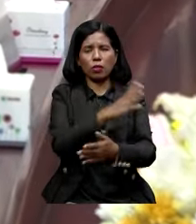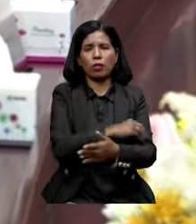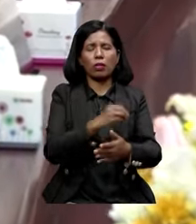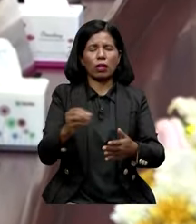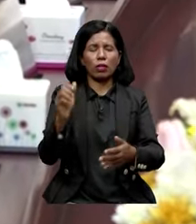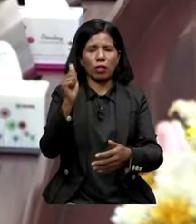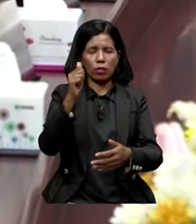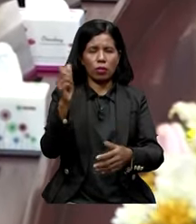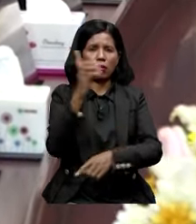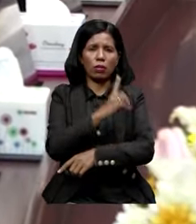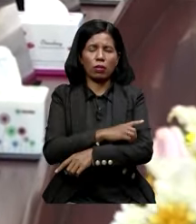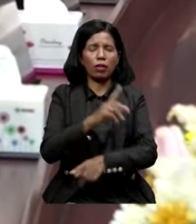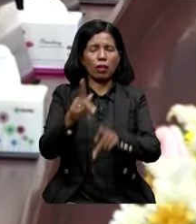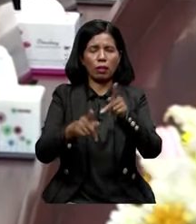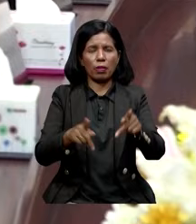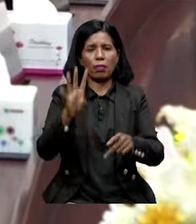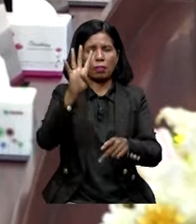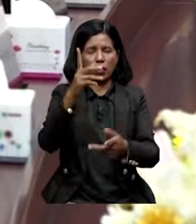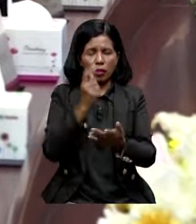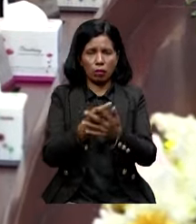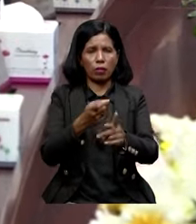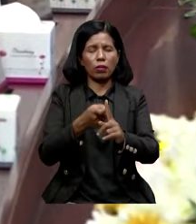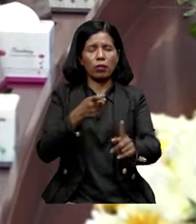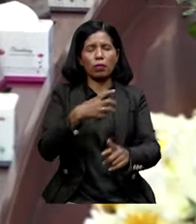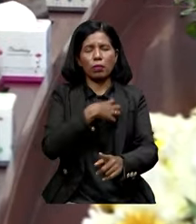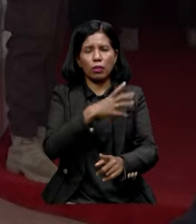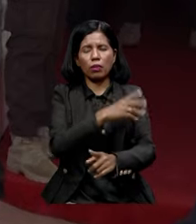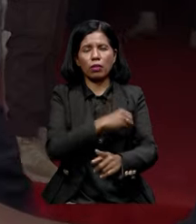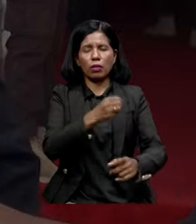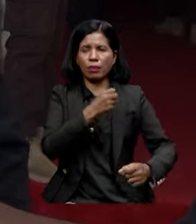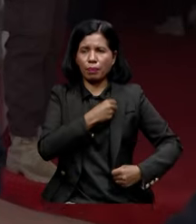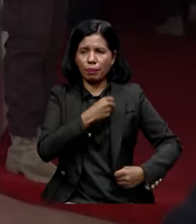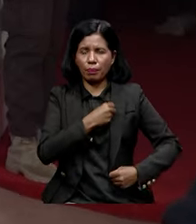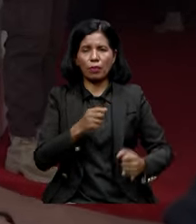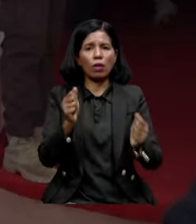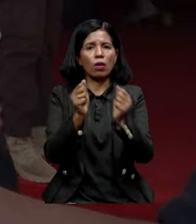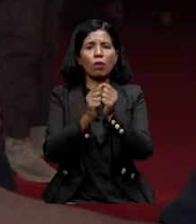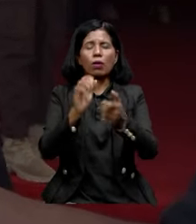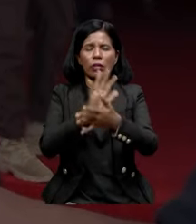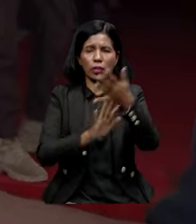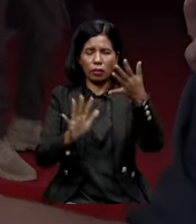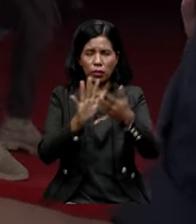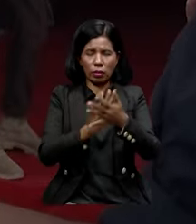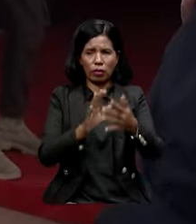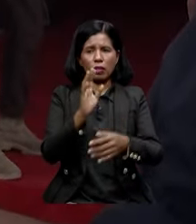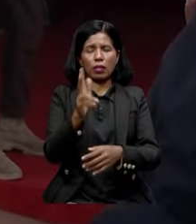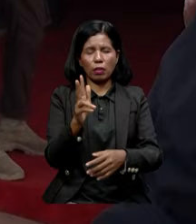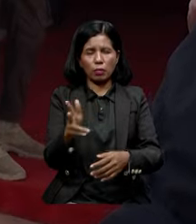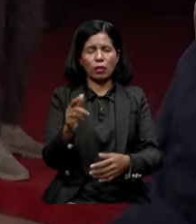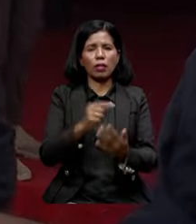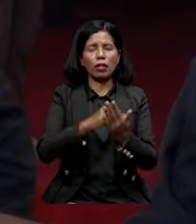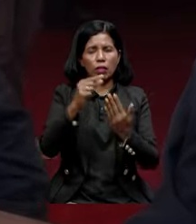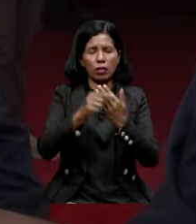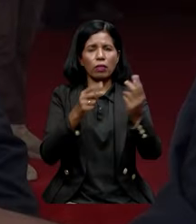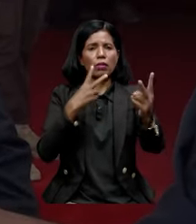sanulu kadaloron ba pessoal rihunhat usi PNTL no FFDTL. Com celebração 30 de agosto, a visita Santo